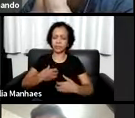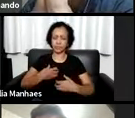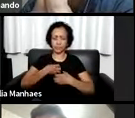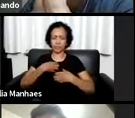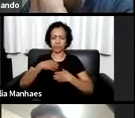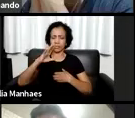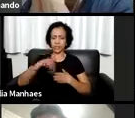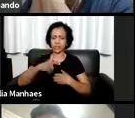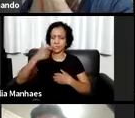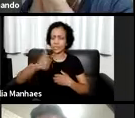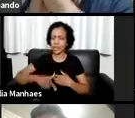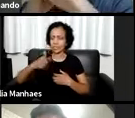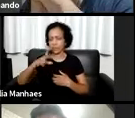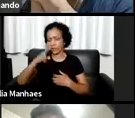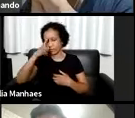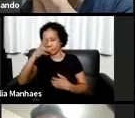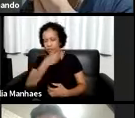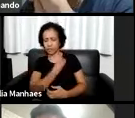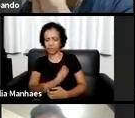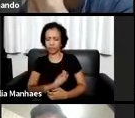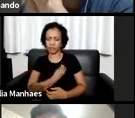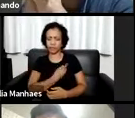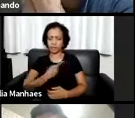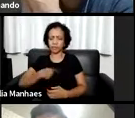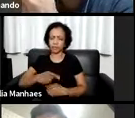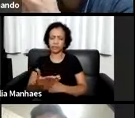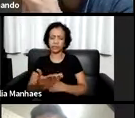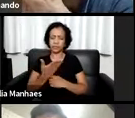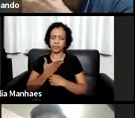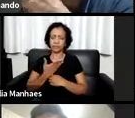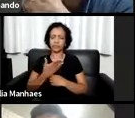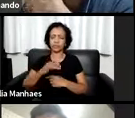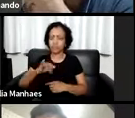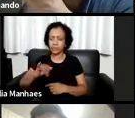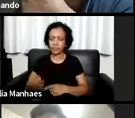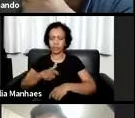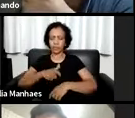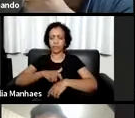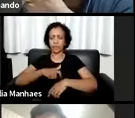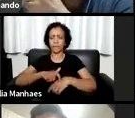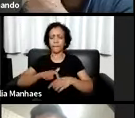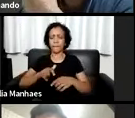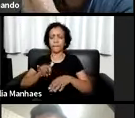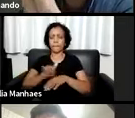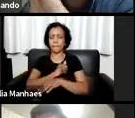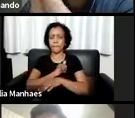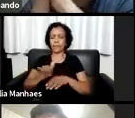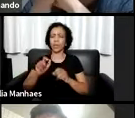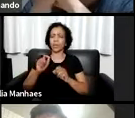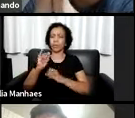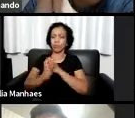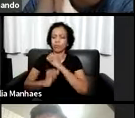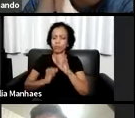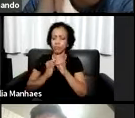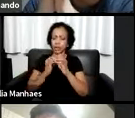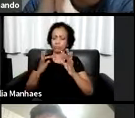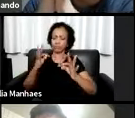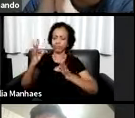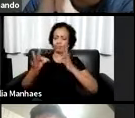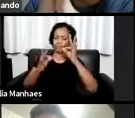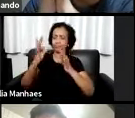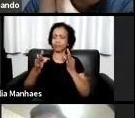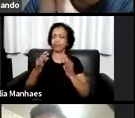mais fortalecida, que estejam aproveitando essas ferramentas de tecnologia que permitem